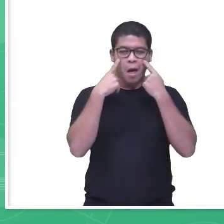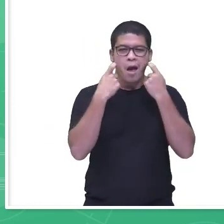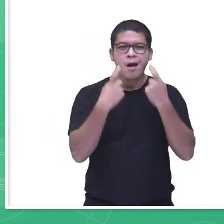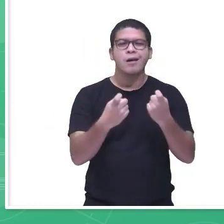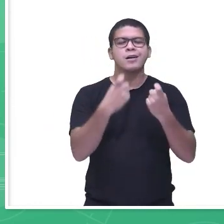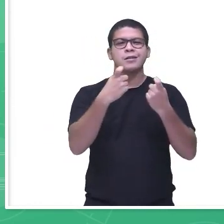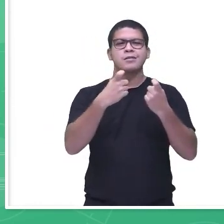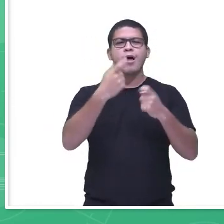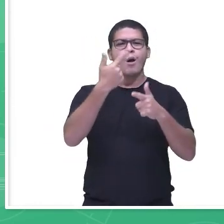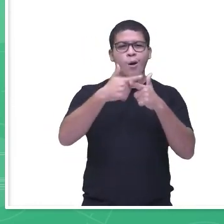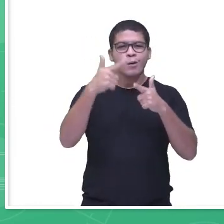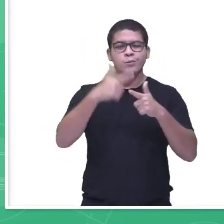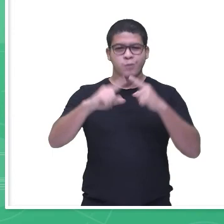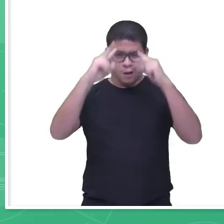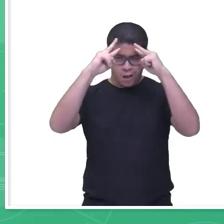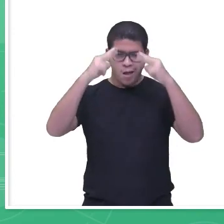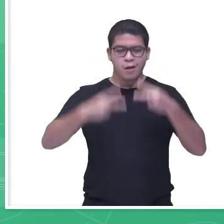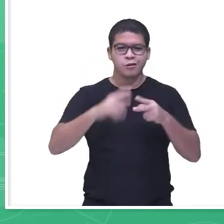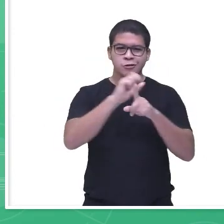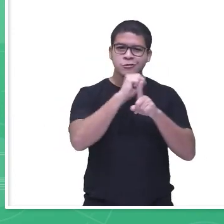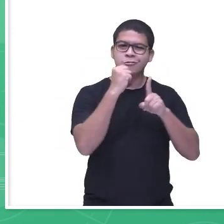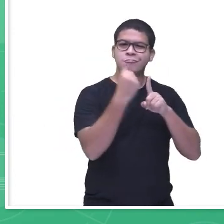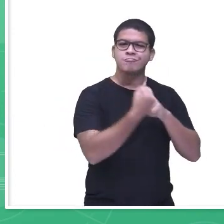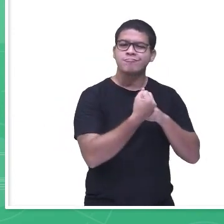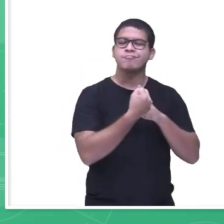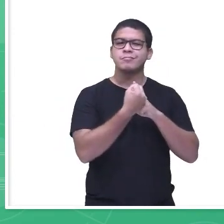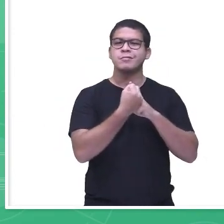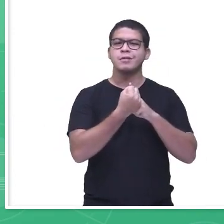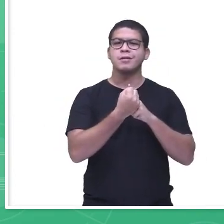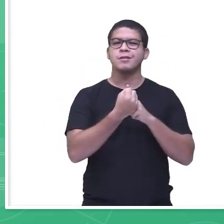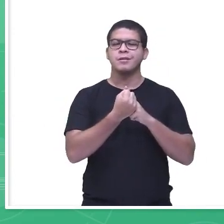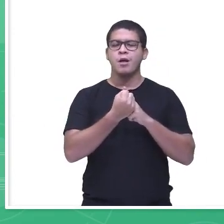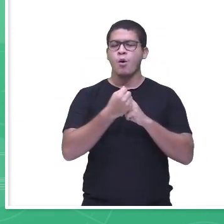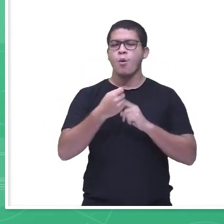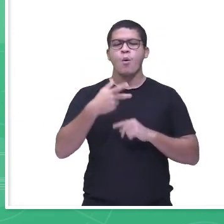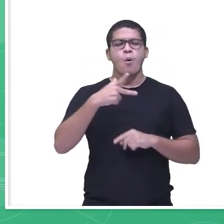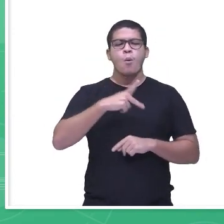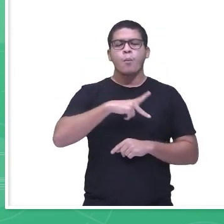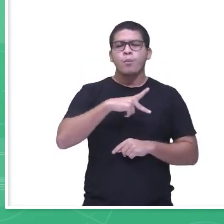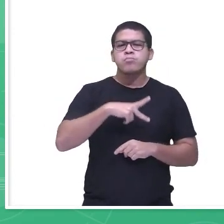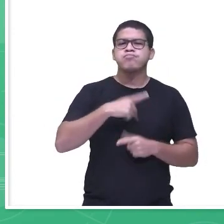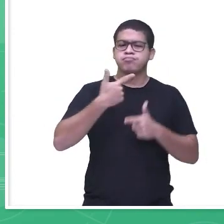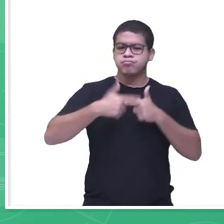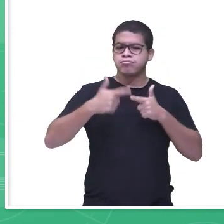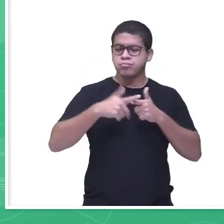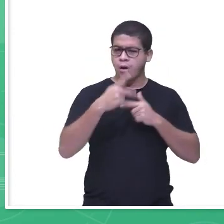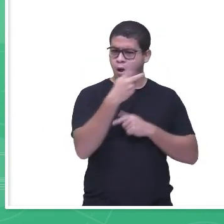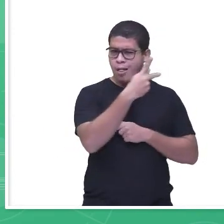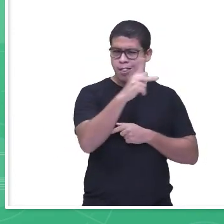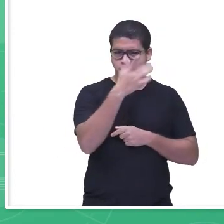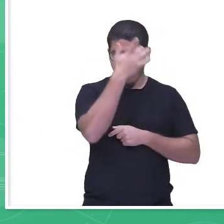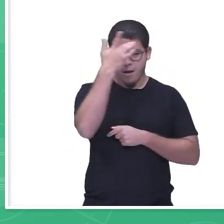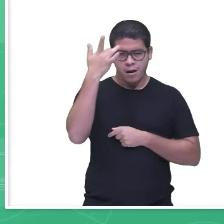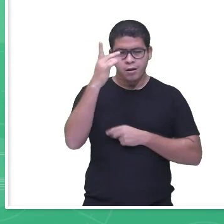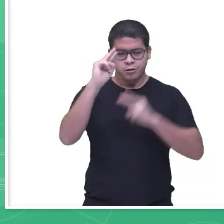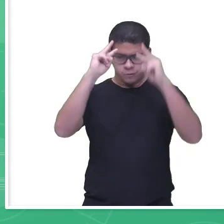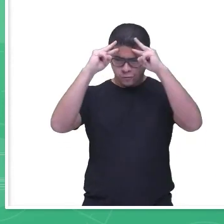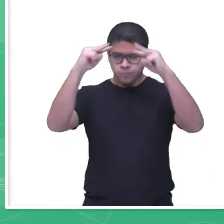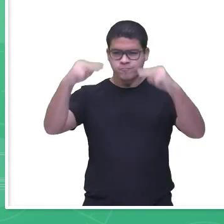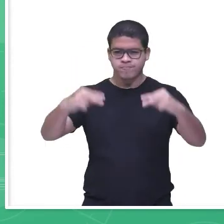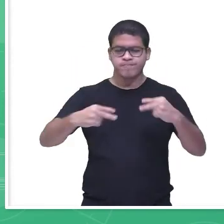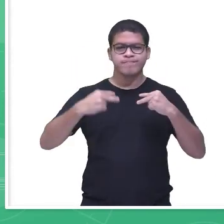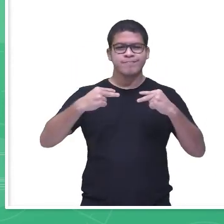pelos problemas da sociedade, pelos problemas do outro, pelos nossos próprios problemas, olhando o nosso próprio eu